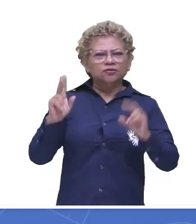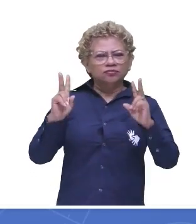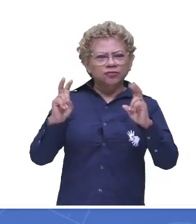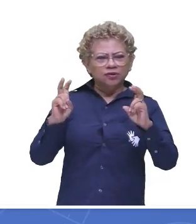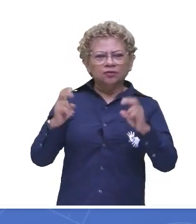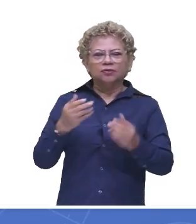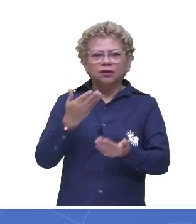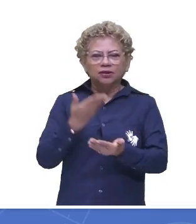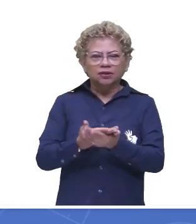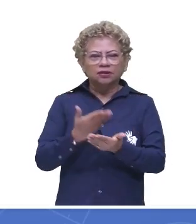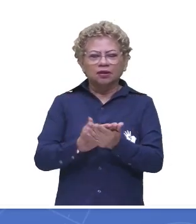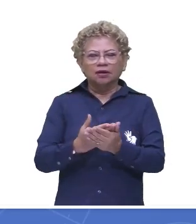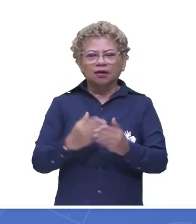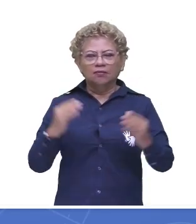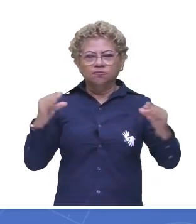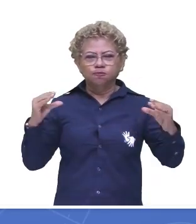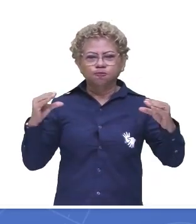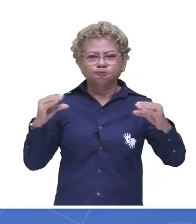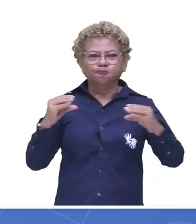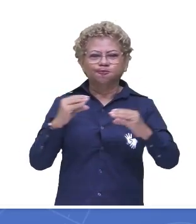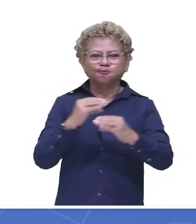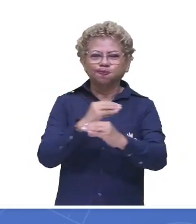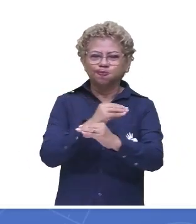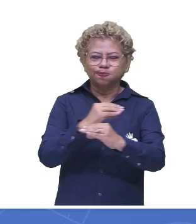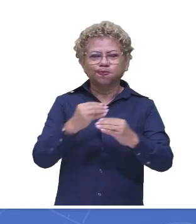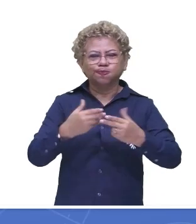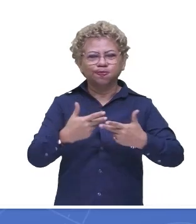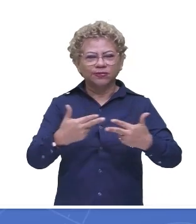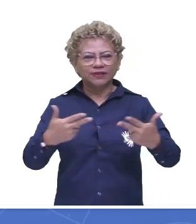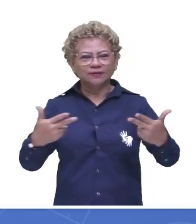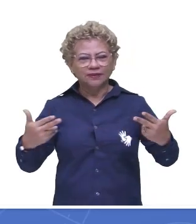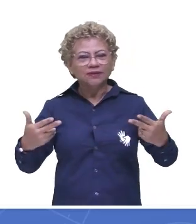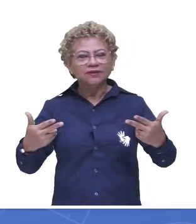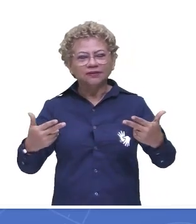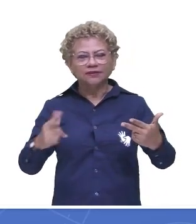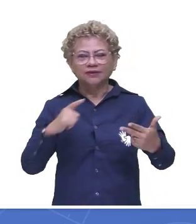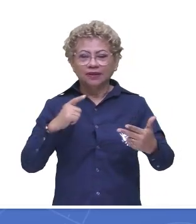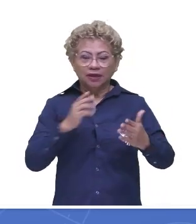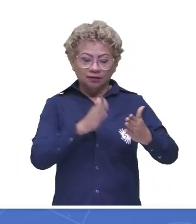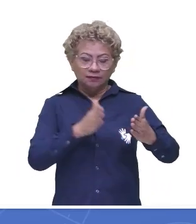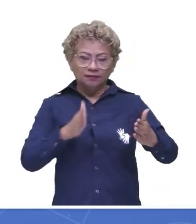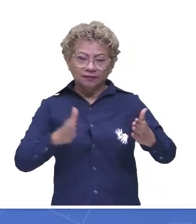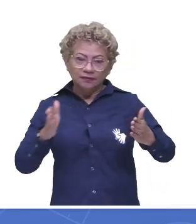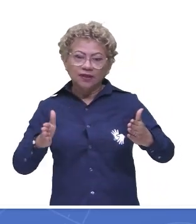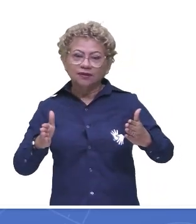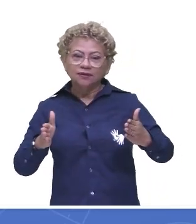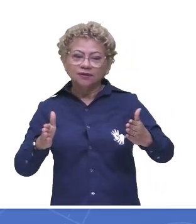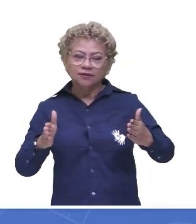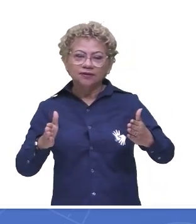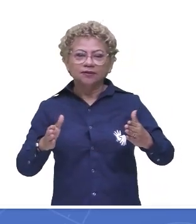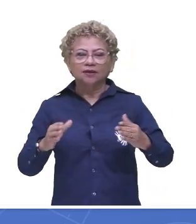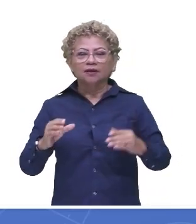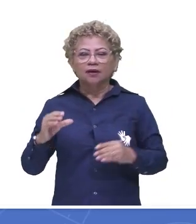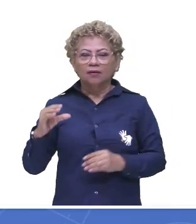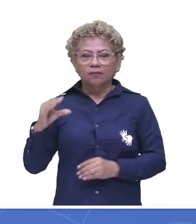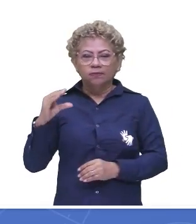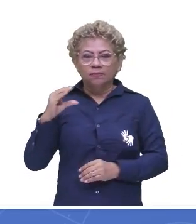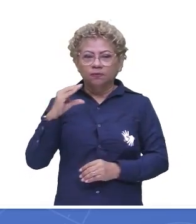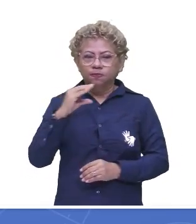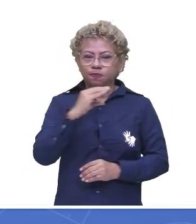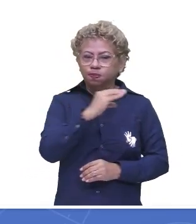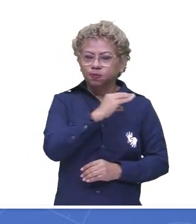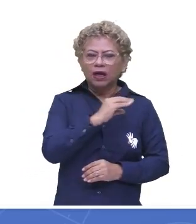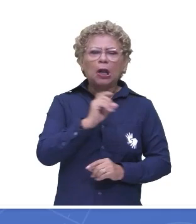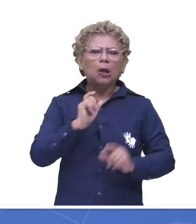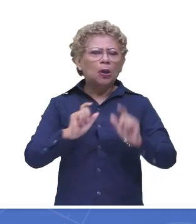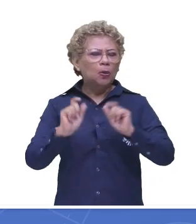Nós estamos estudando calorimetria, certo? Então, na calorimetria, nós estamos tratando de calor. Calor, nós aprendemos que é